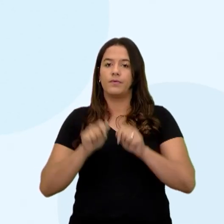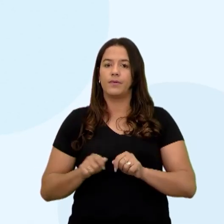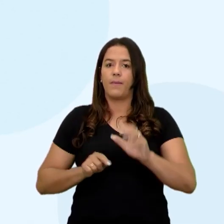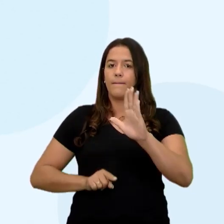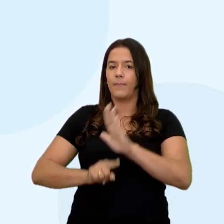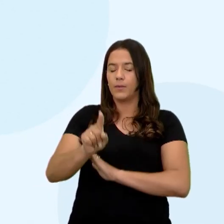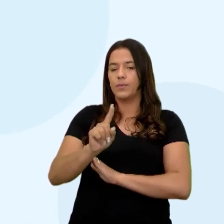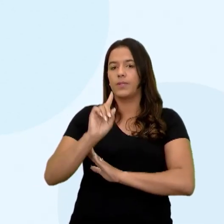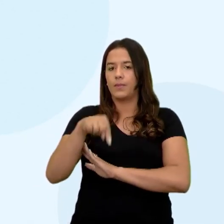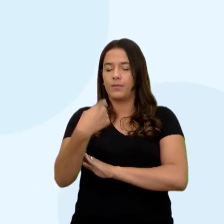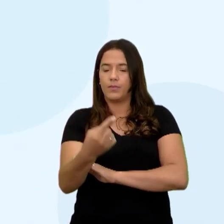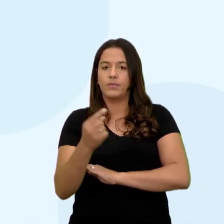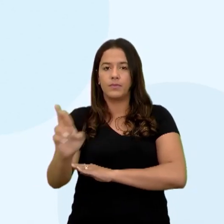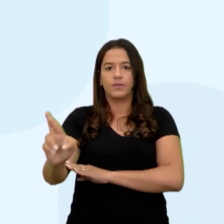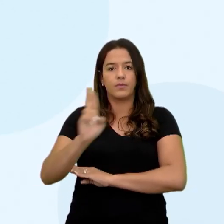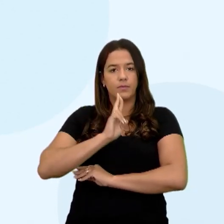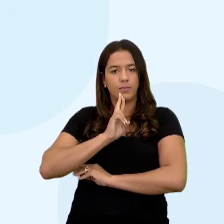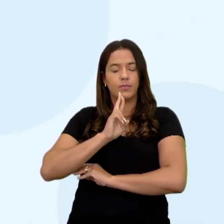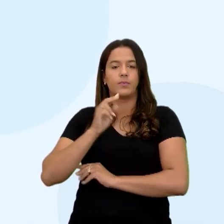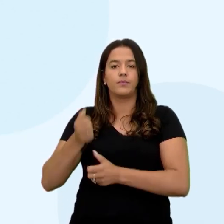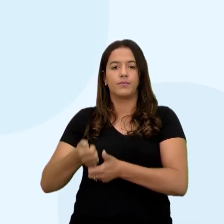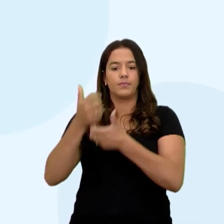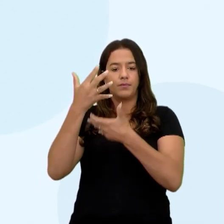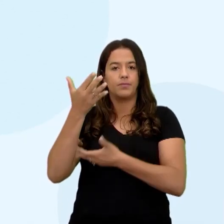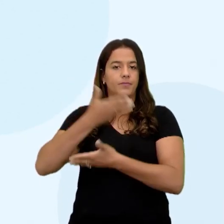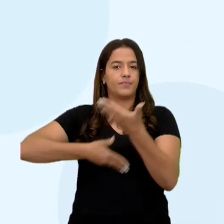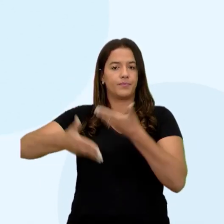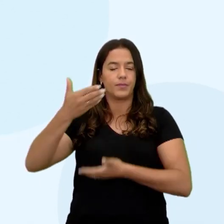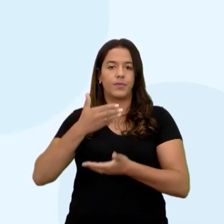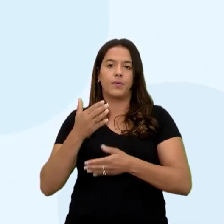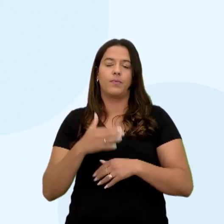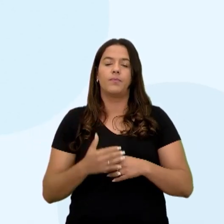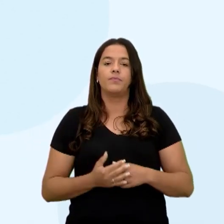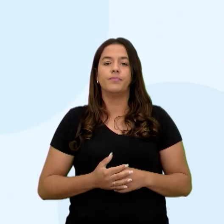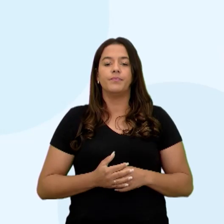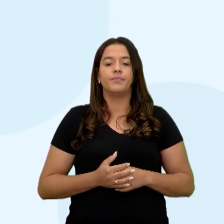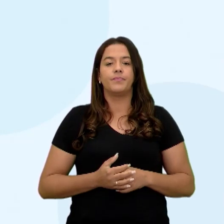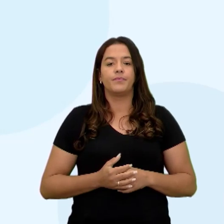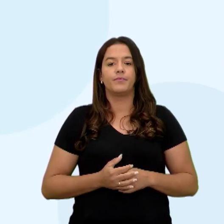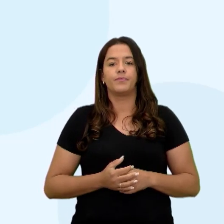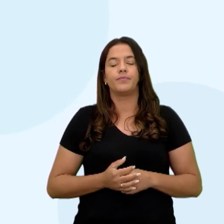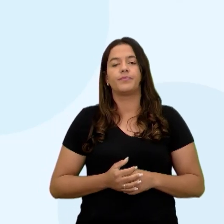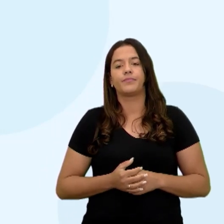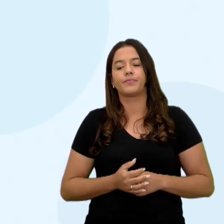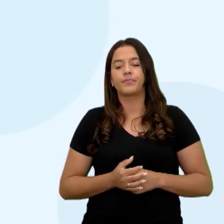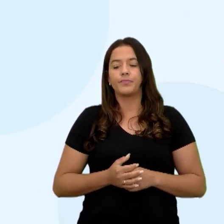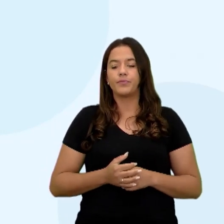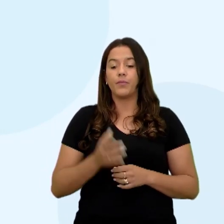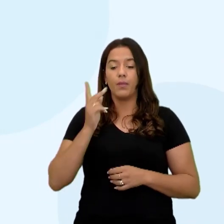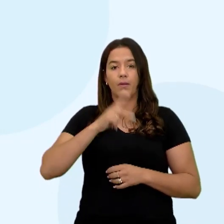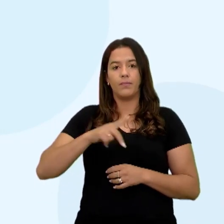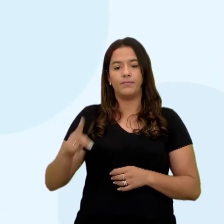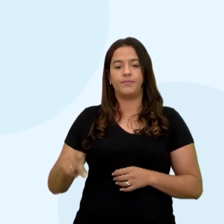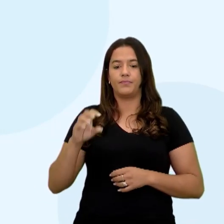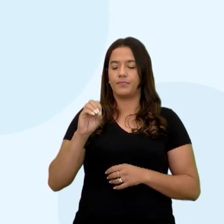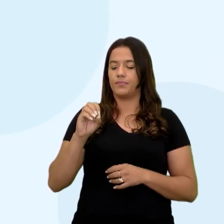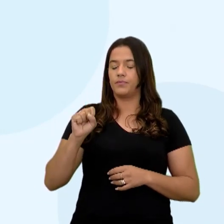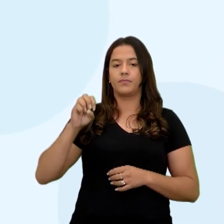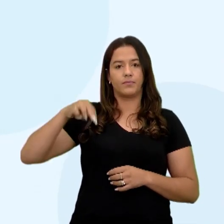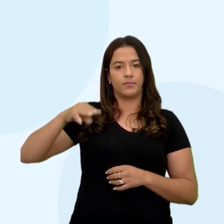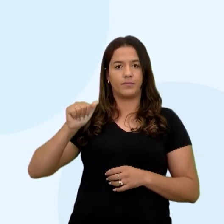vão responder aí no chat para a gente interagir. Tá certo? Então ficou assim, ó. O professor Osmar escreveu